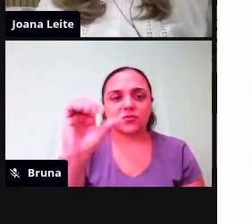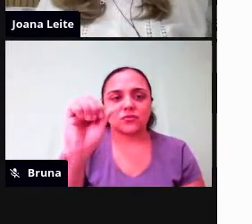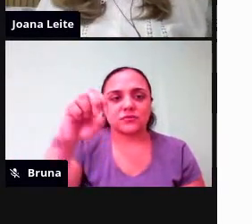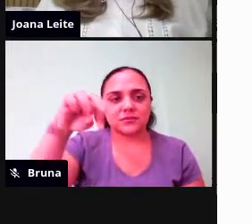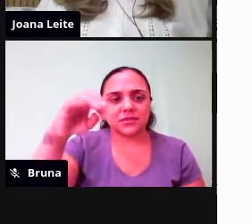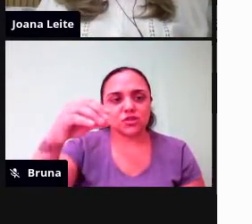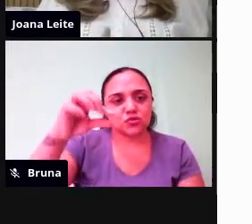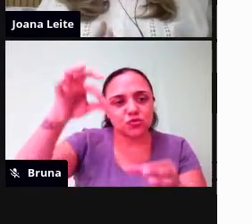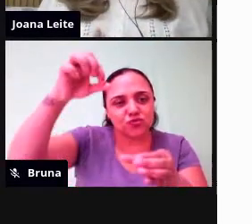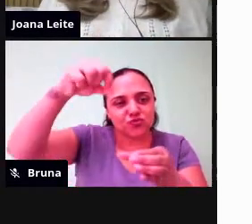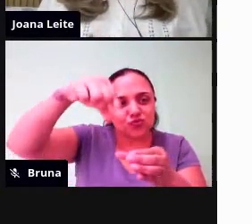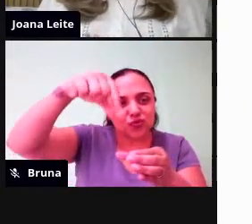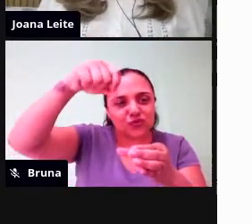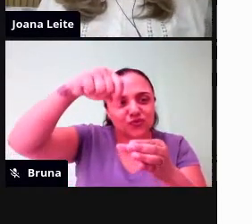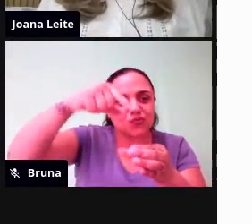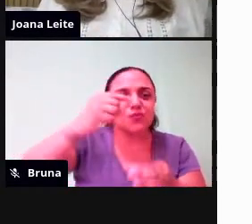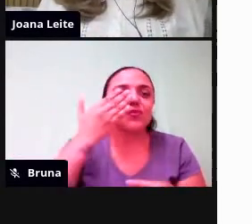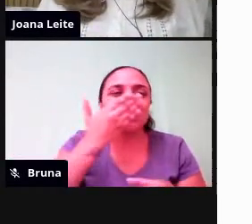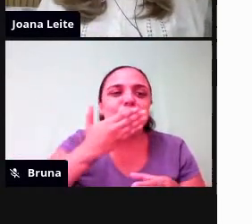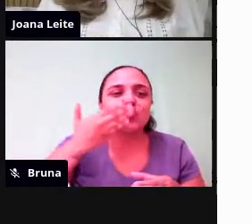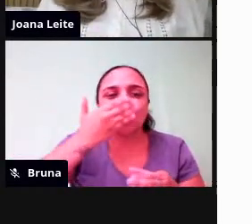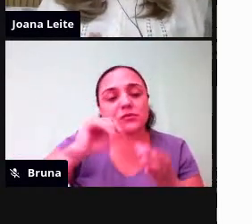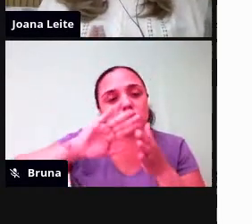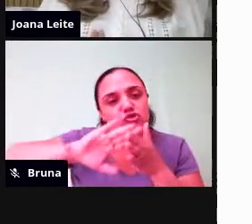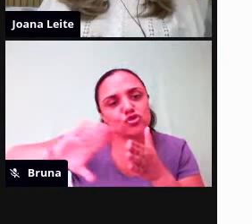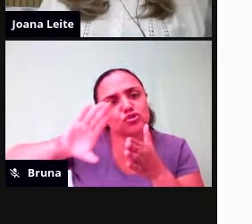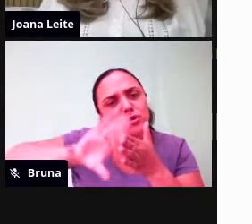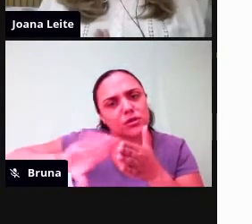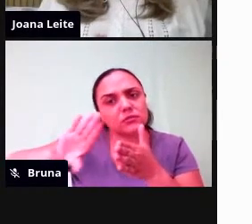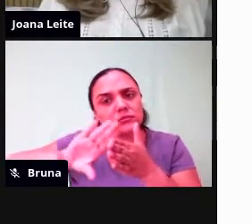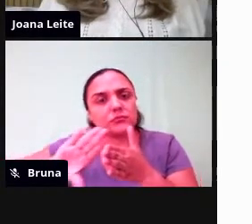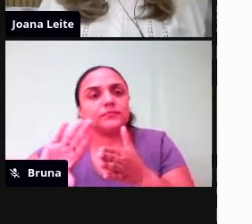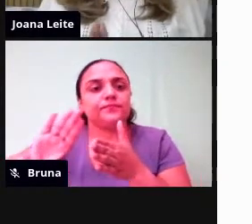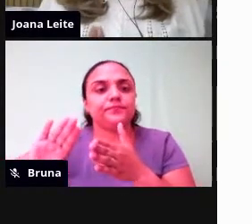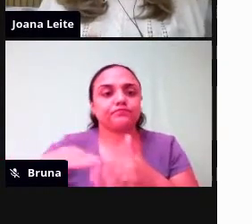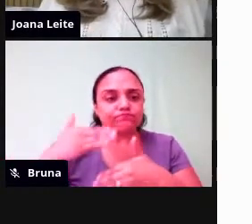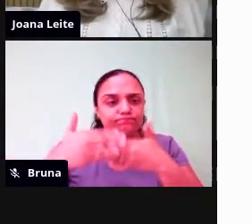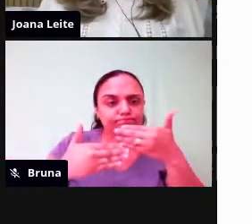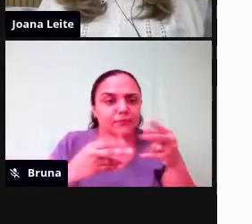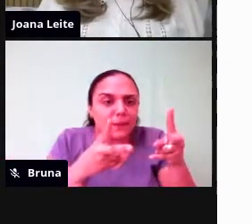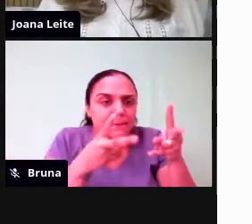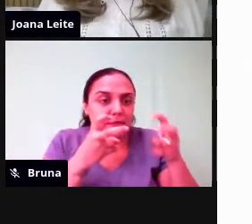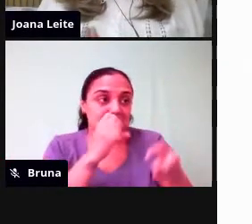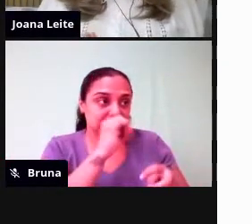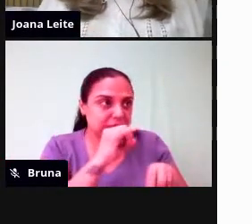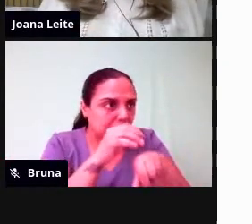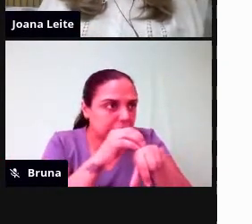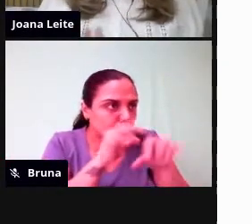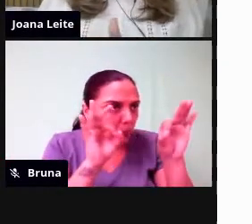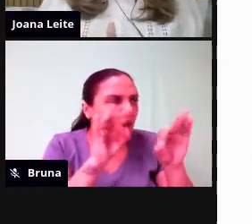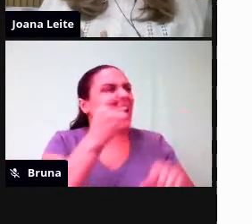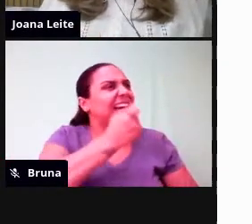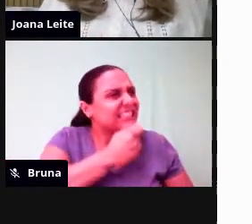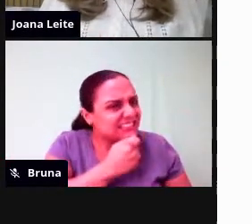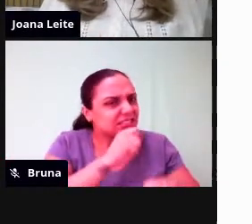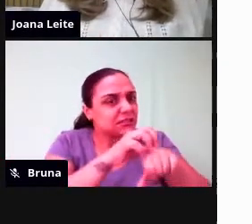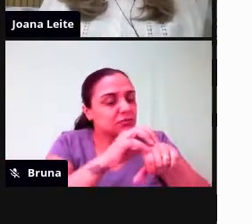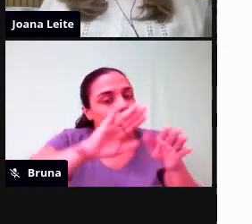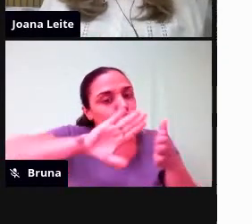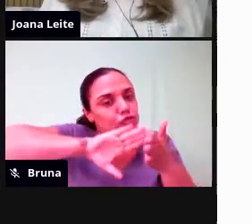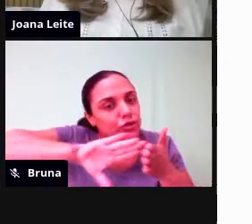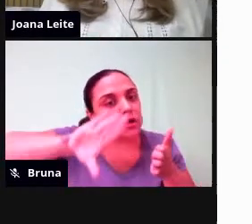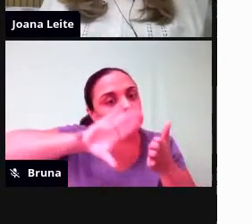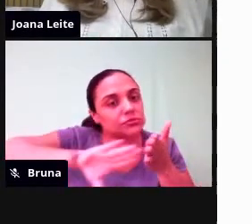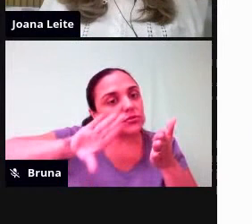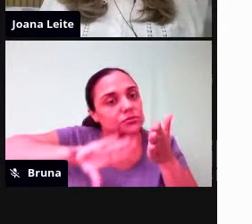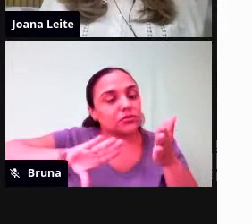gente vai remover. E aí passa a remover depois os salicilatos e os fenóis presentes em alimentos. Então, existe lista de alimentos que